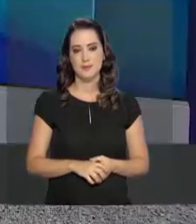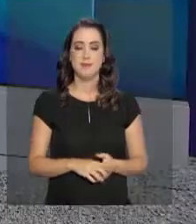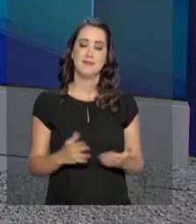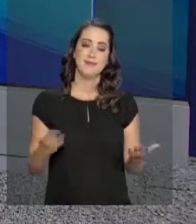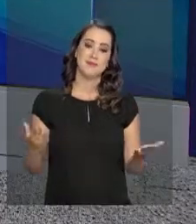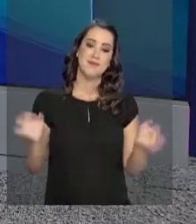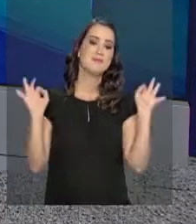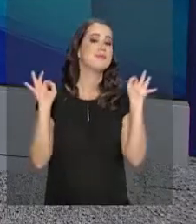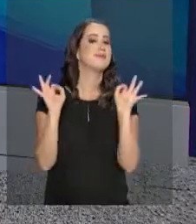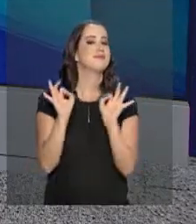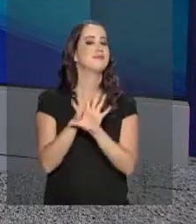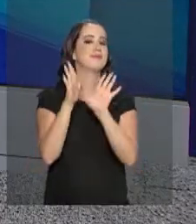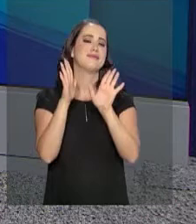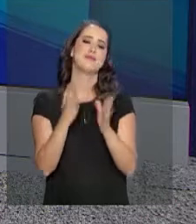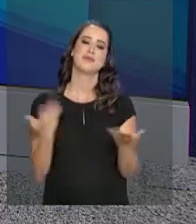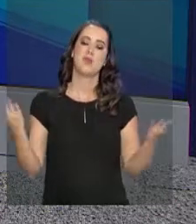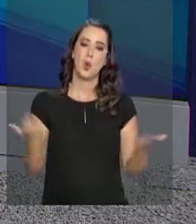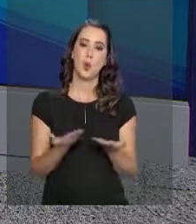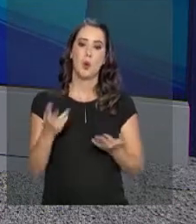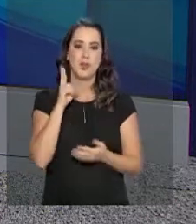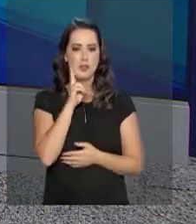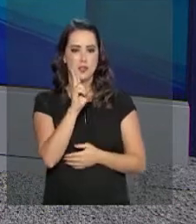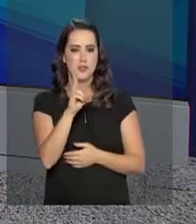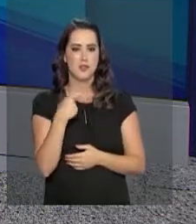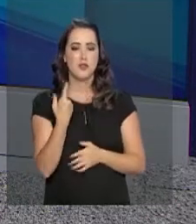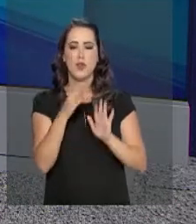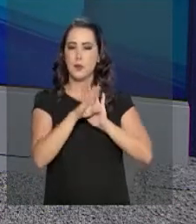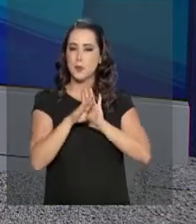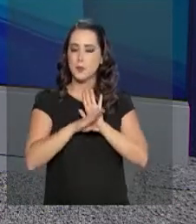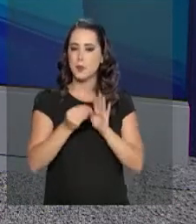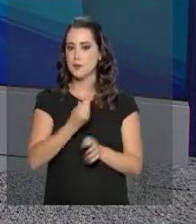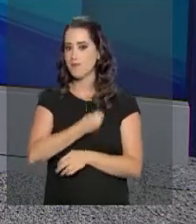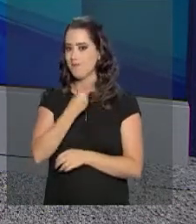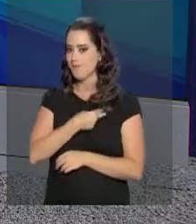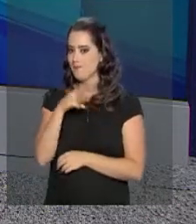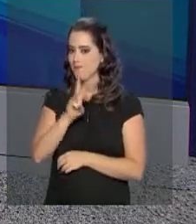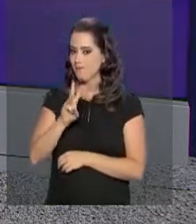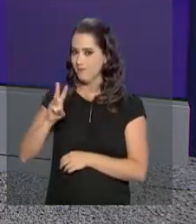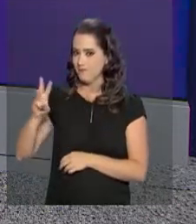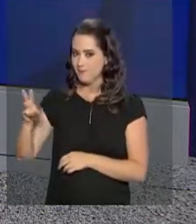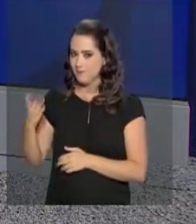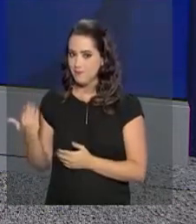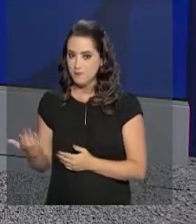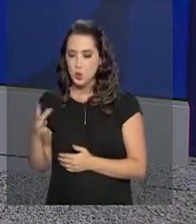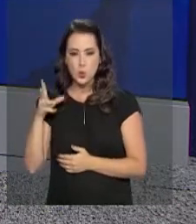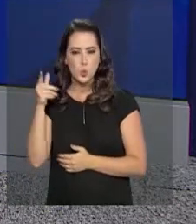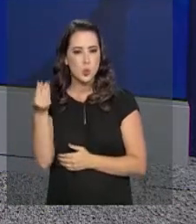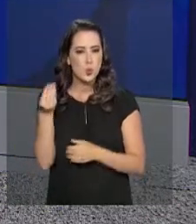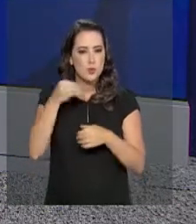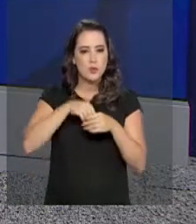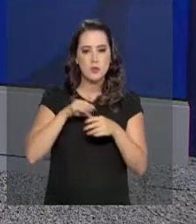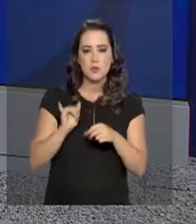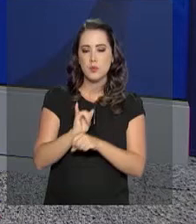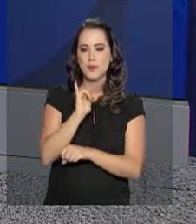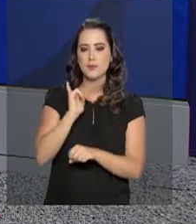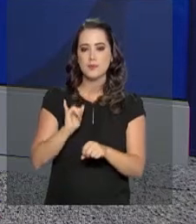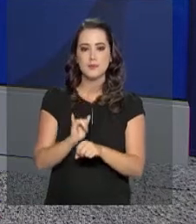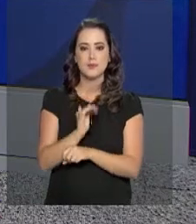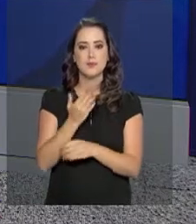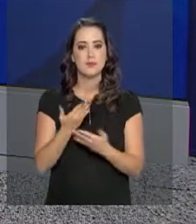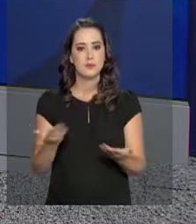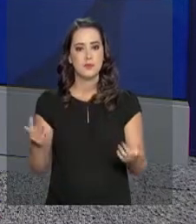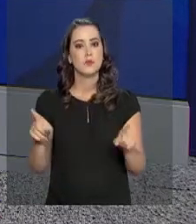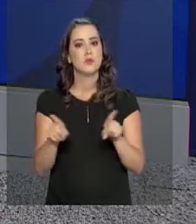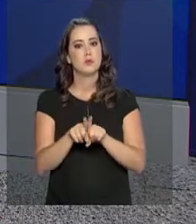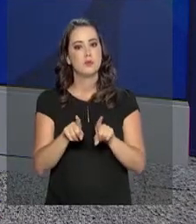nós estamos por aqui você acompanha nossa programação ao vivo pelo site da npr todas as reportagens estão em nosso canal